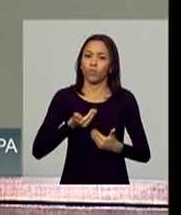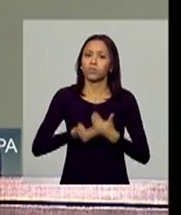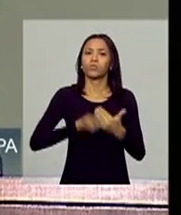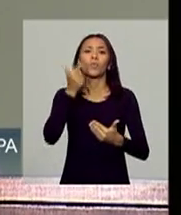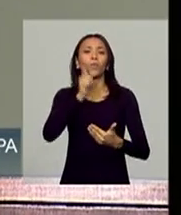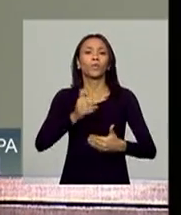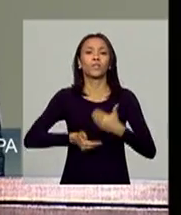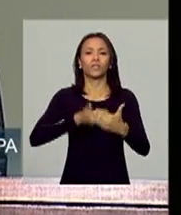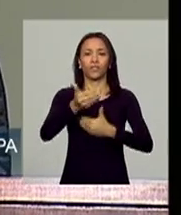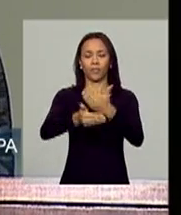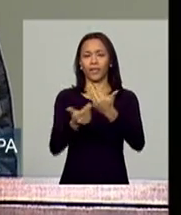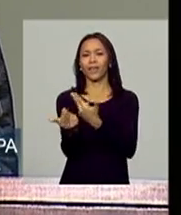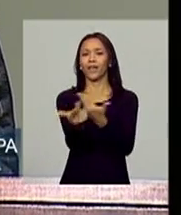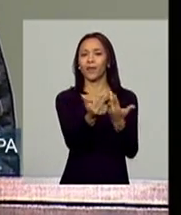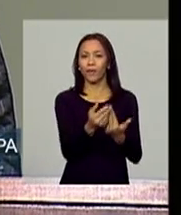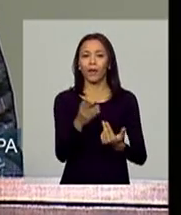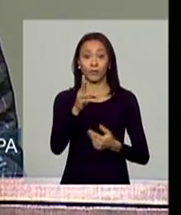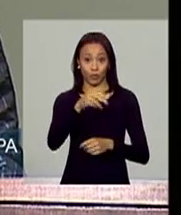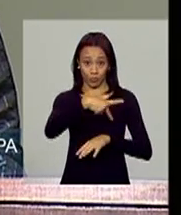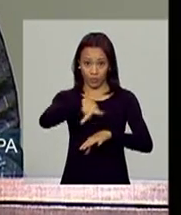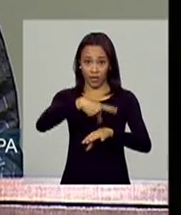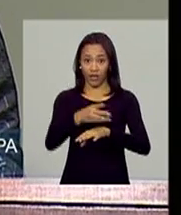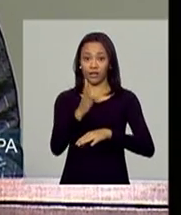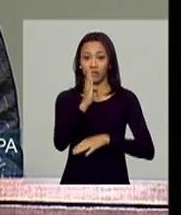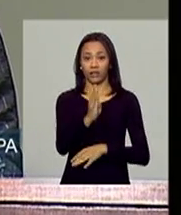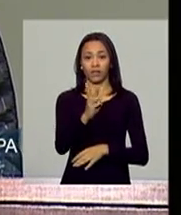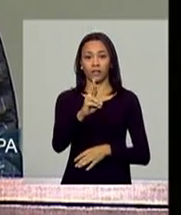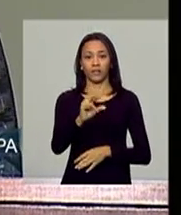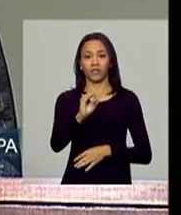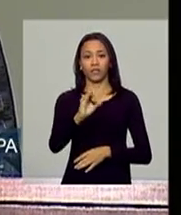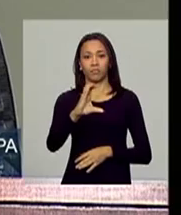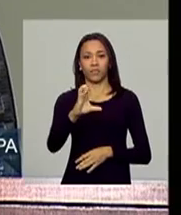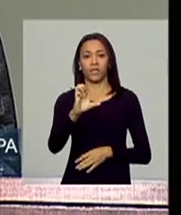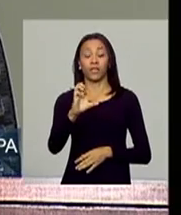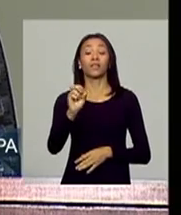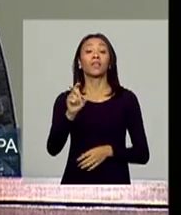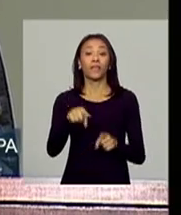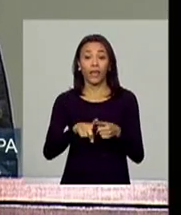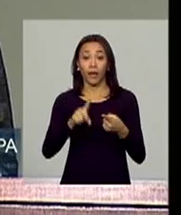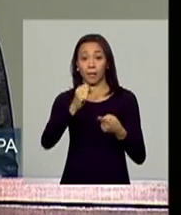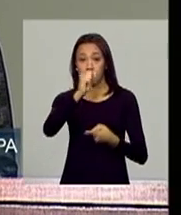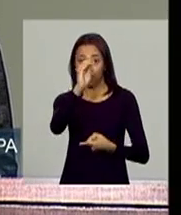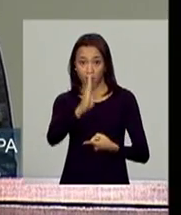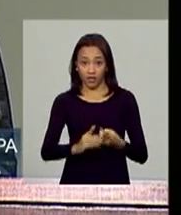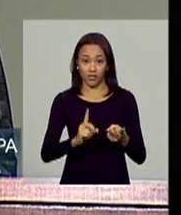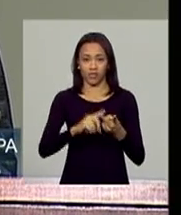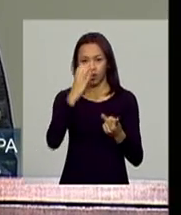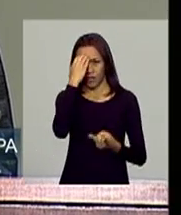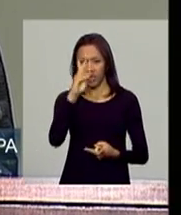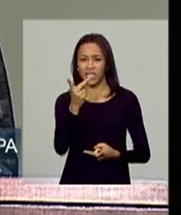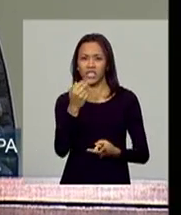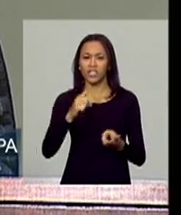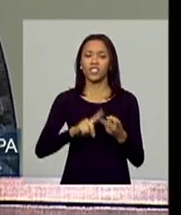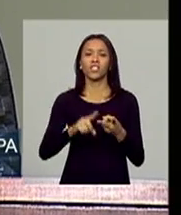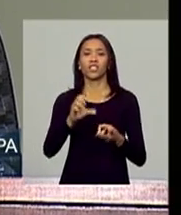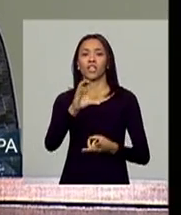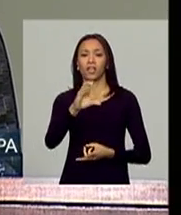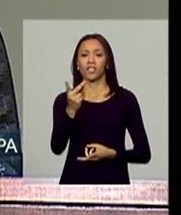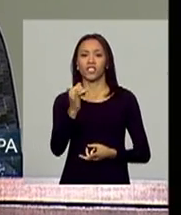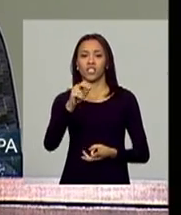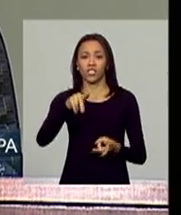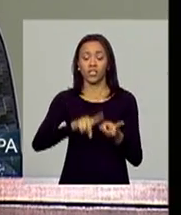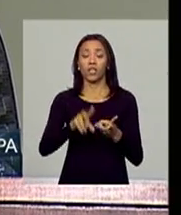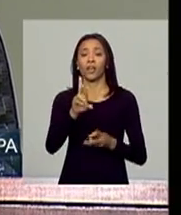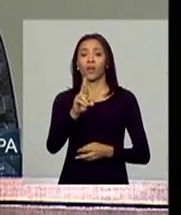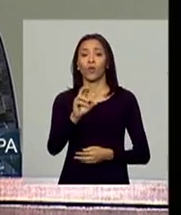é o caso dos países BRICS, com os quais Brasil, Índia, China, Rússia e